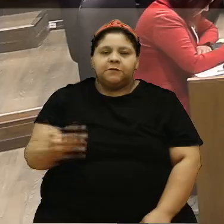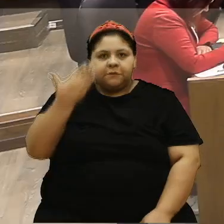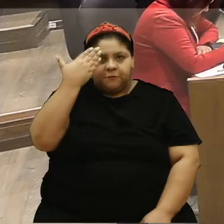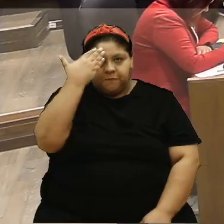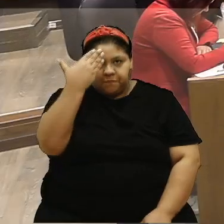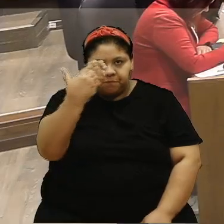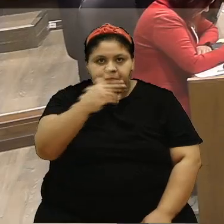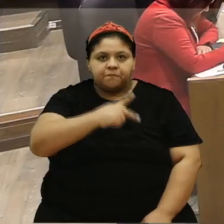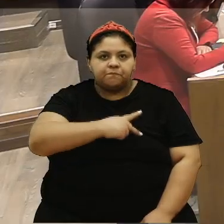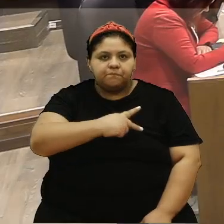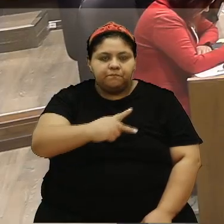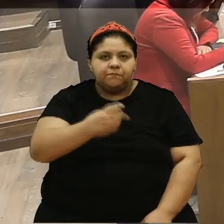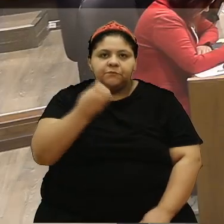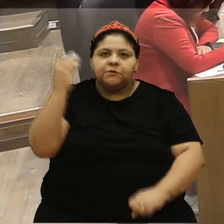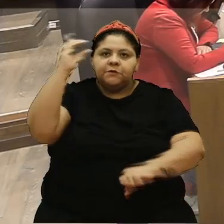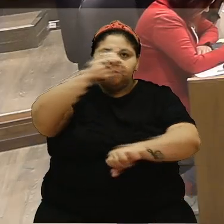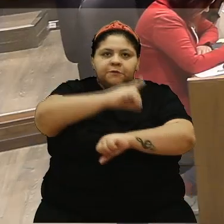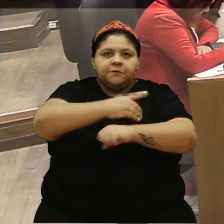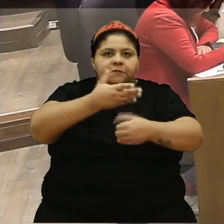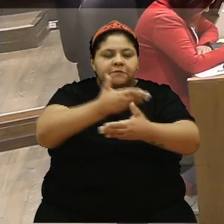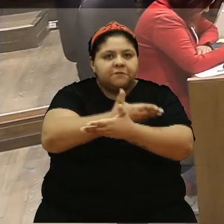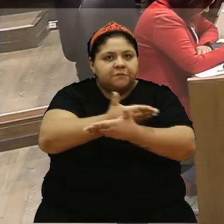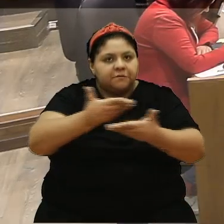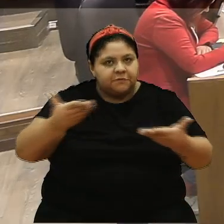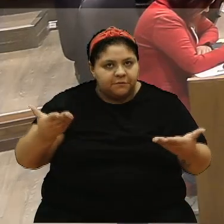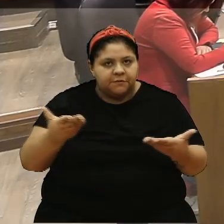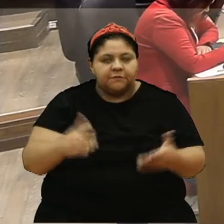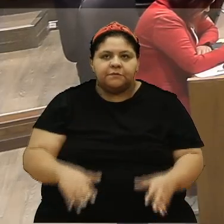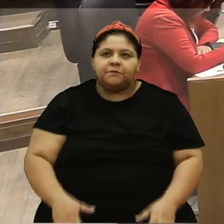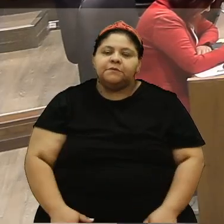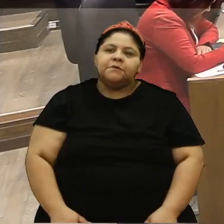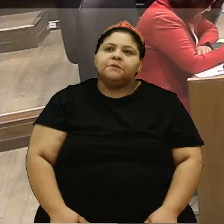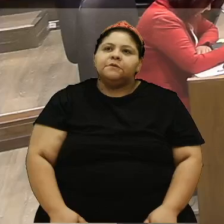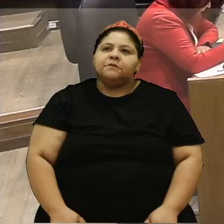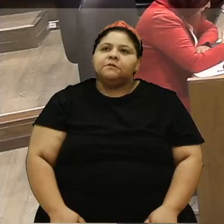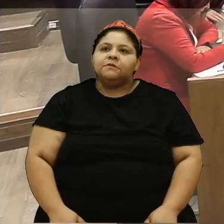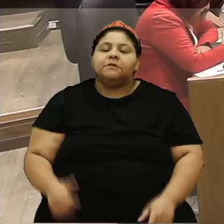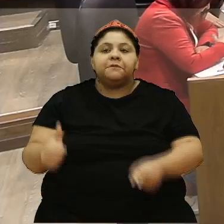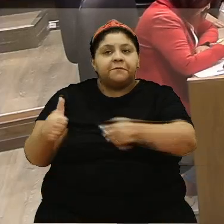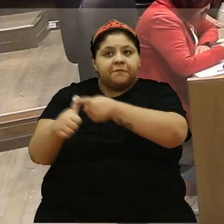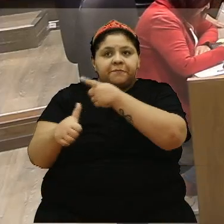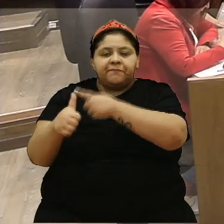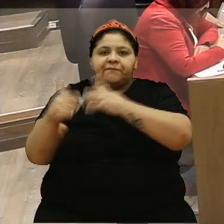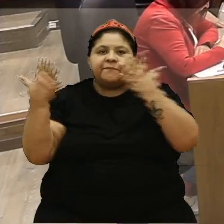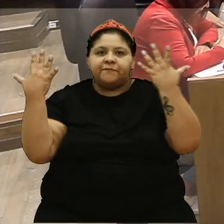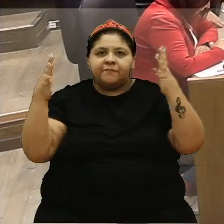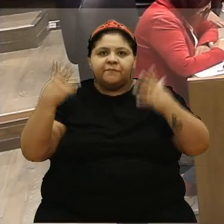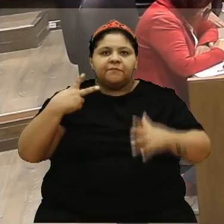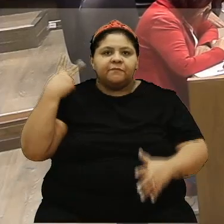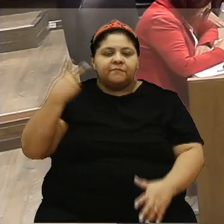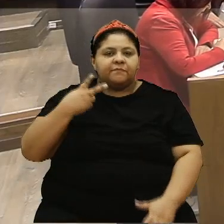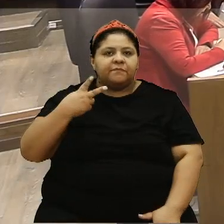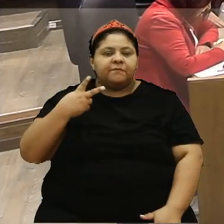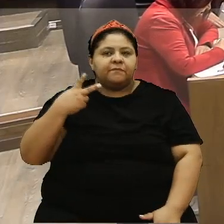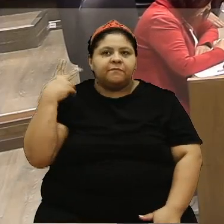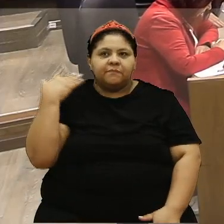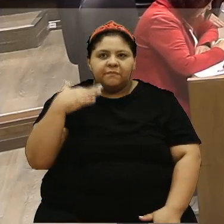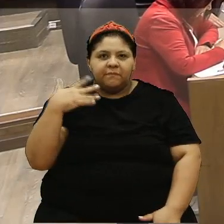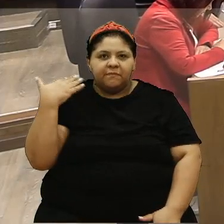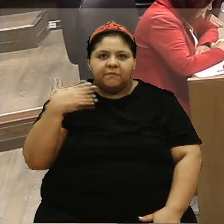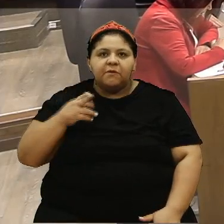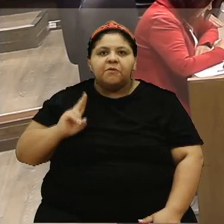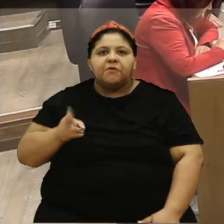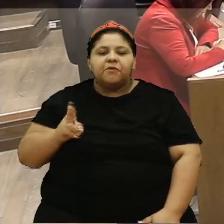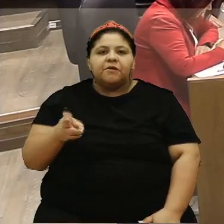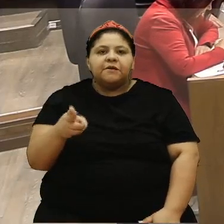obrigada, senhor presidente. Bom dia, colegas vereadores, colegas vereadoras. Em primeiro lugar, parabéns, vereadora Andressa. É